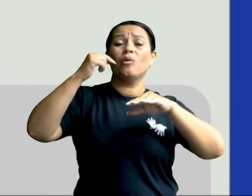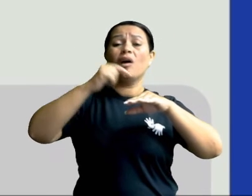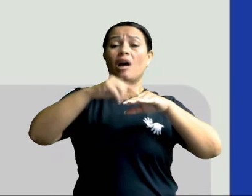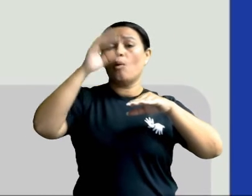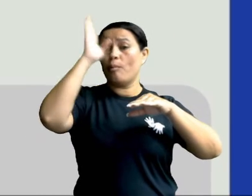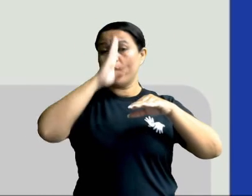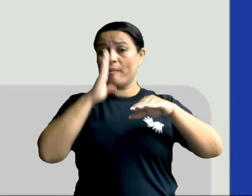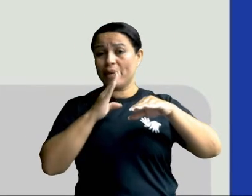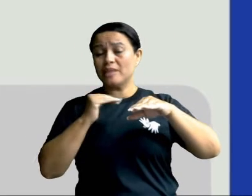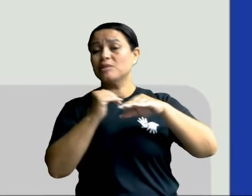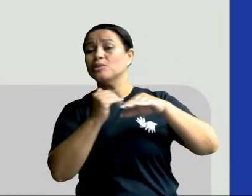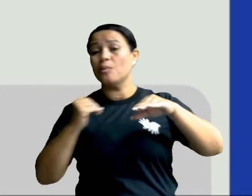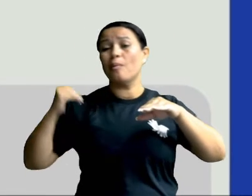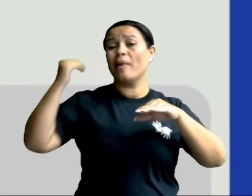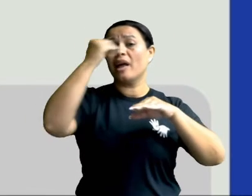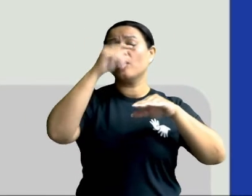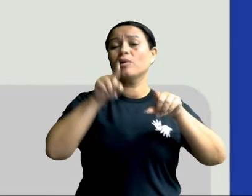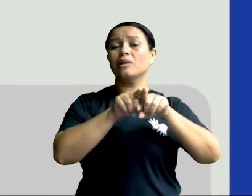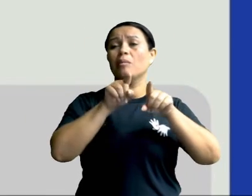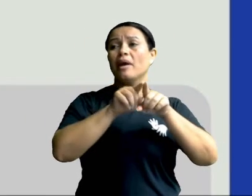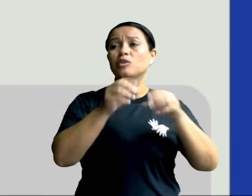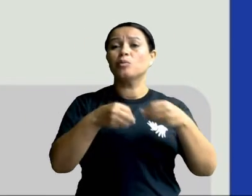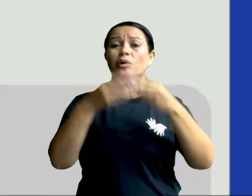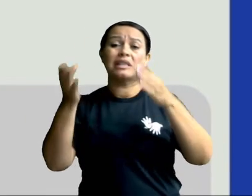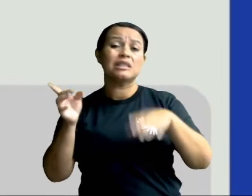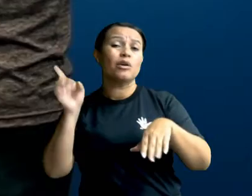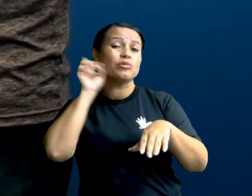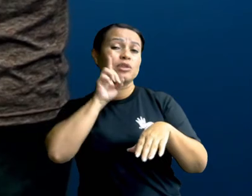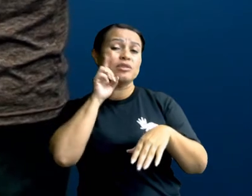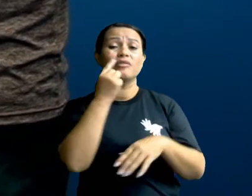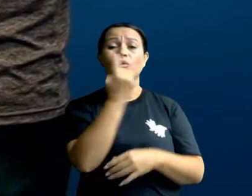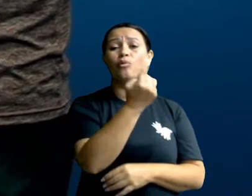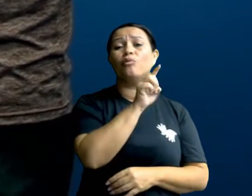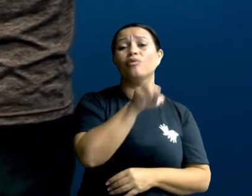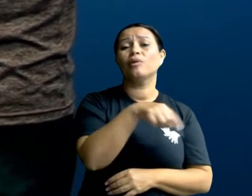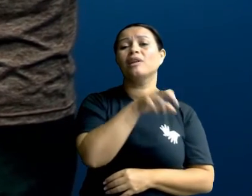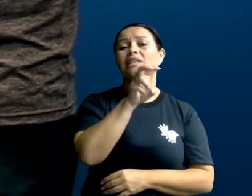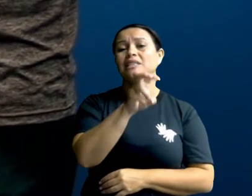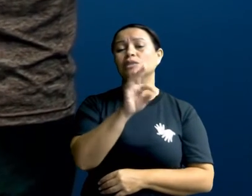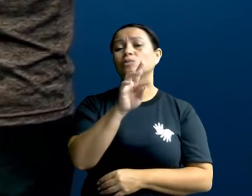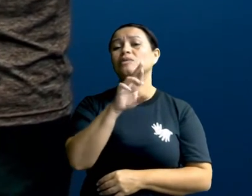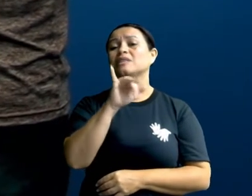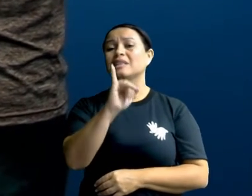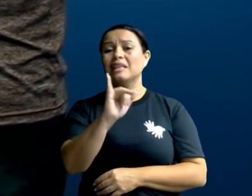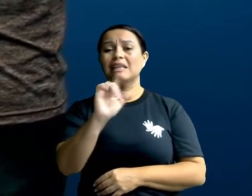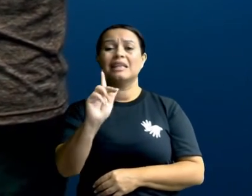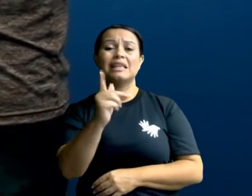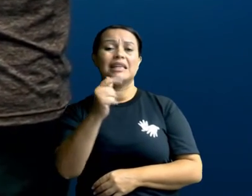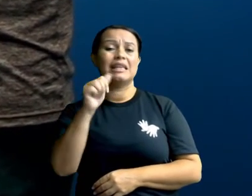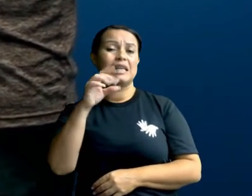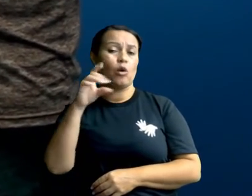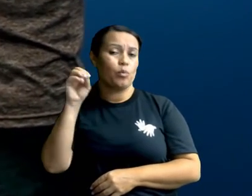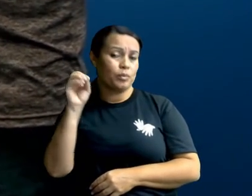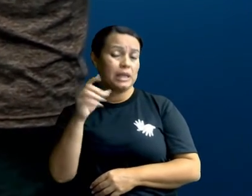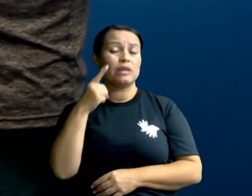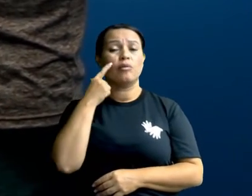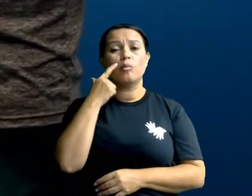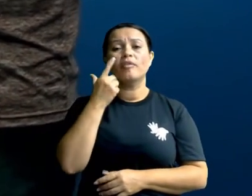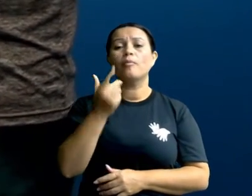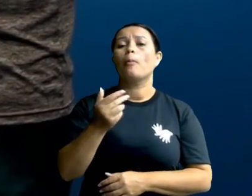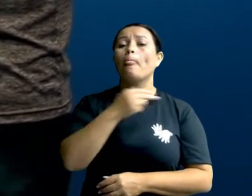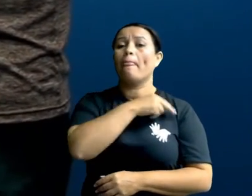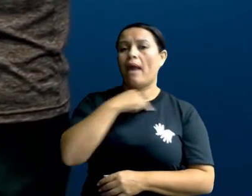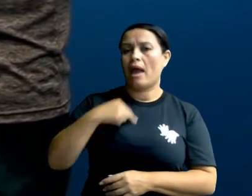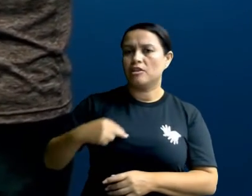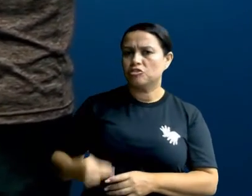era superior à exportação dos Estados Unidos, que também ficou em 1,5 trilhão. Então, a China começa a